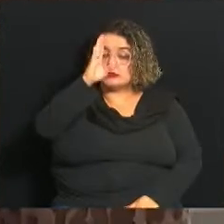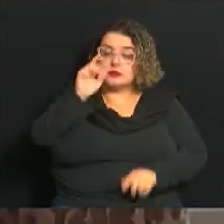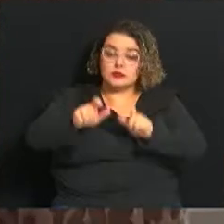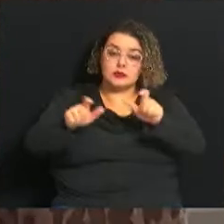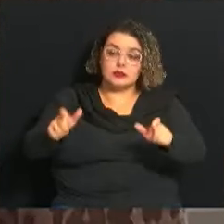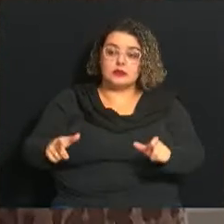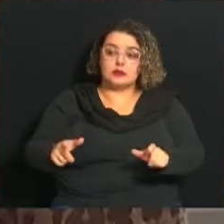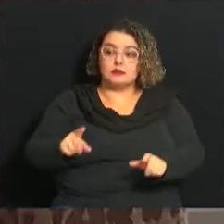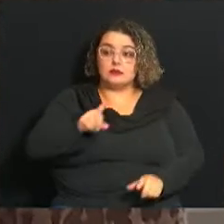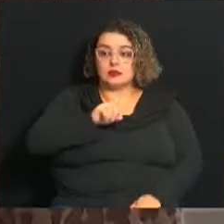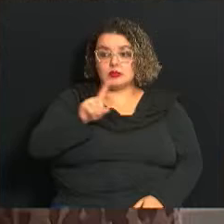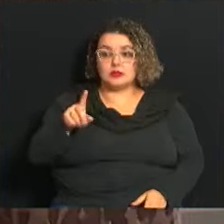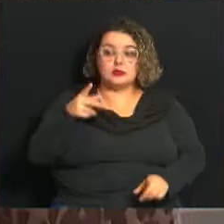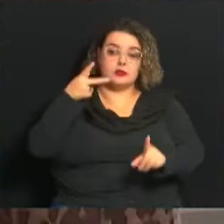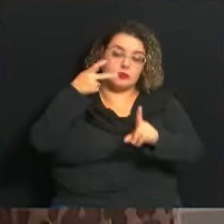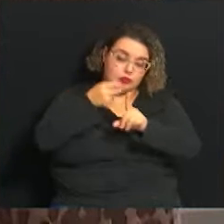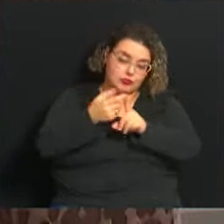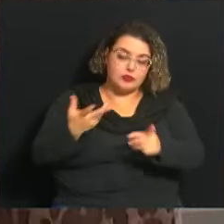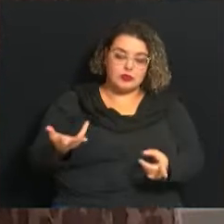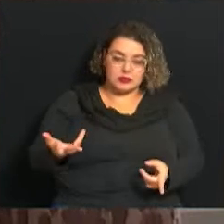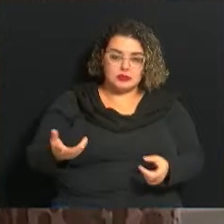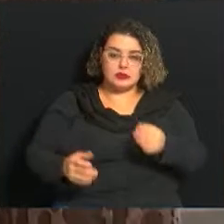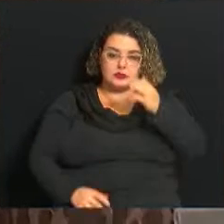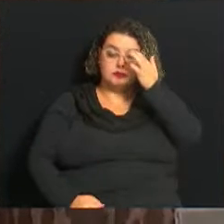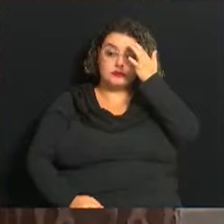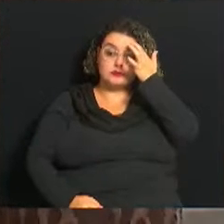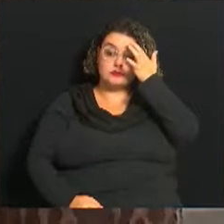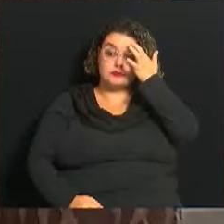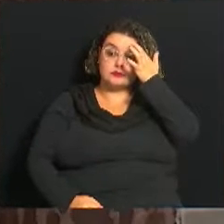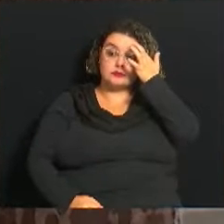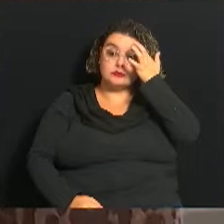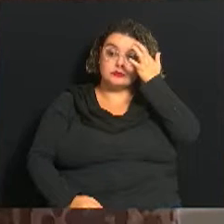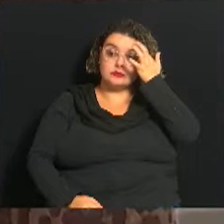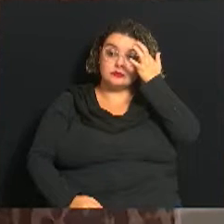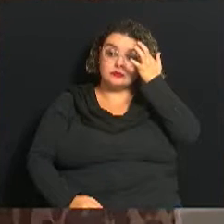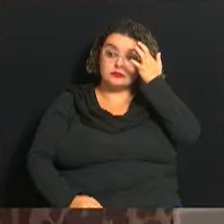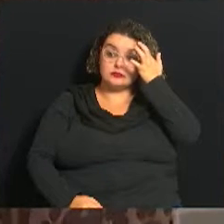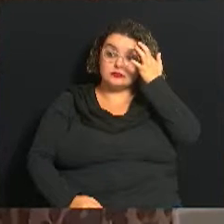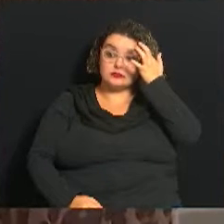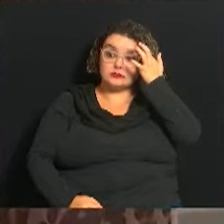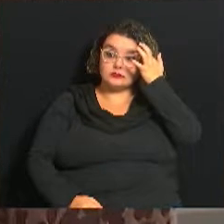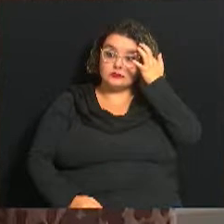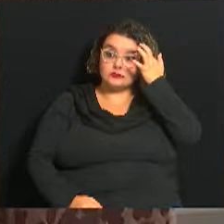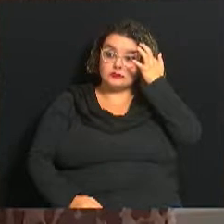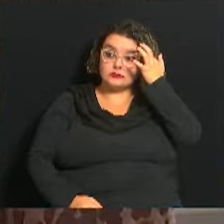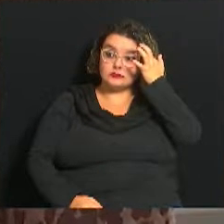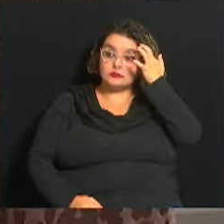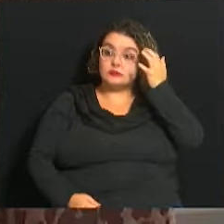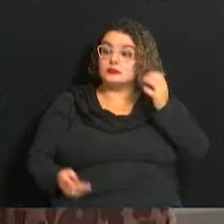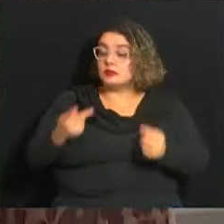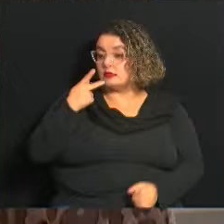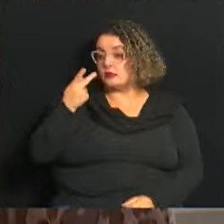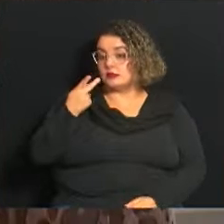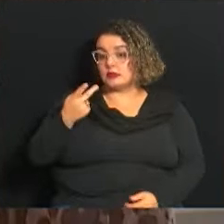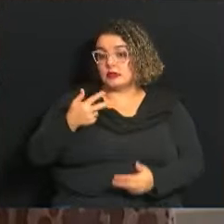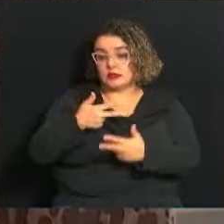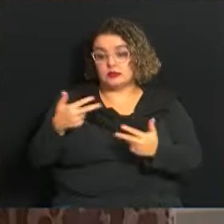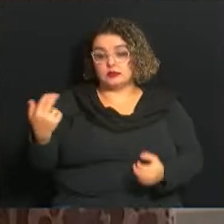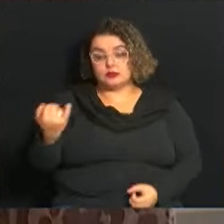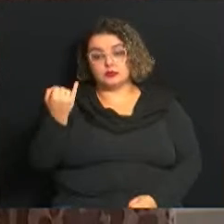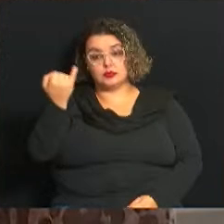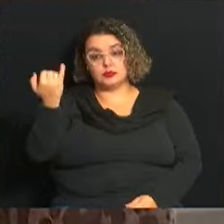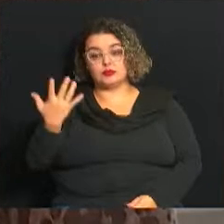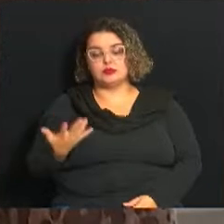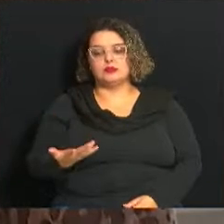deixarem de procurar a vacinação. Bom, vocês estão num assunto muito importante aí, não é? Porque por